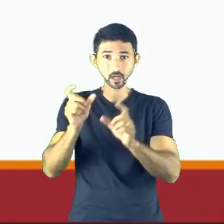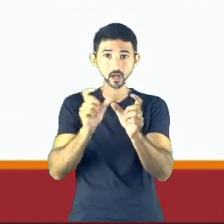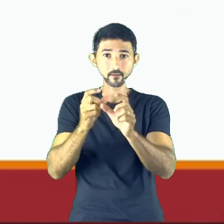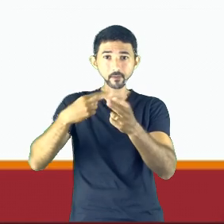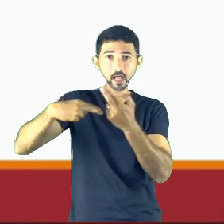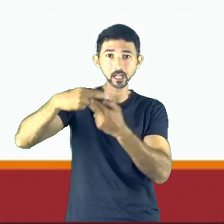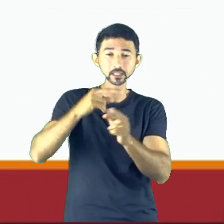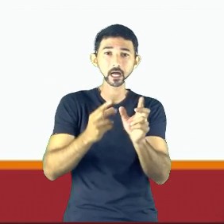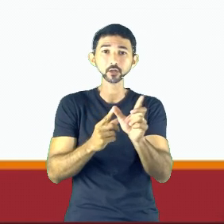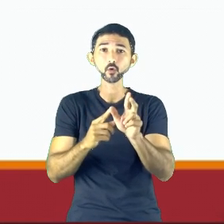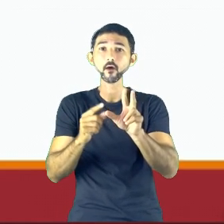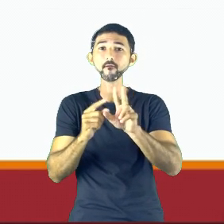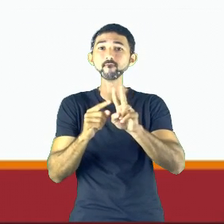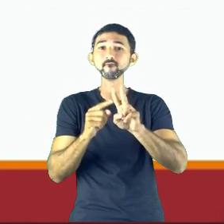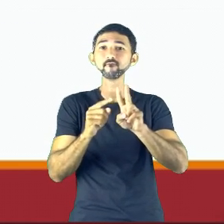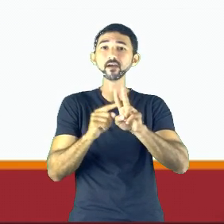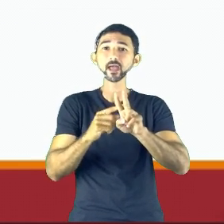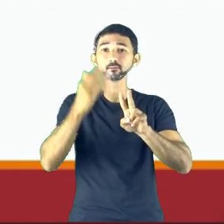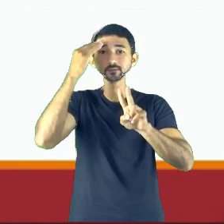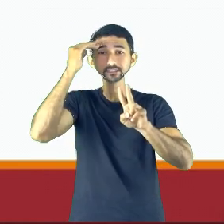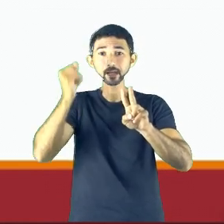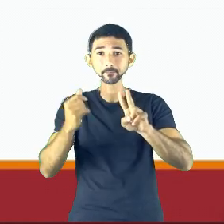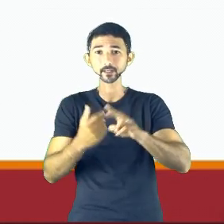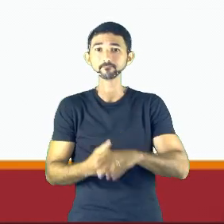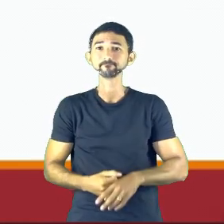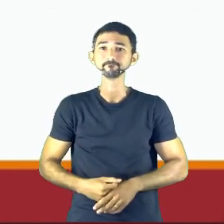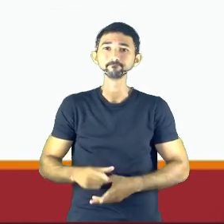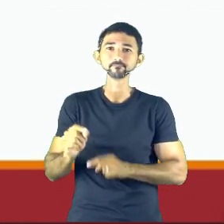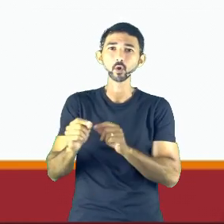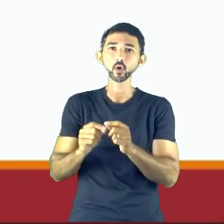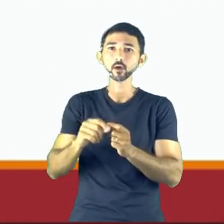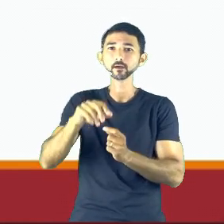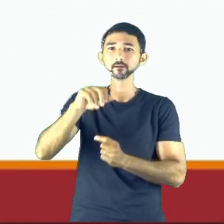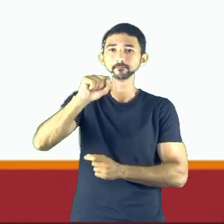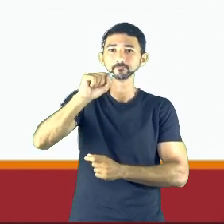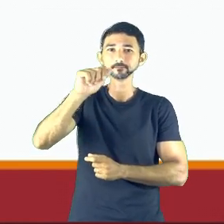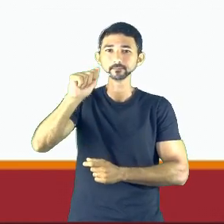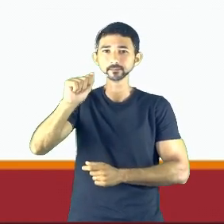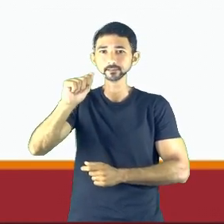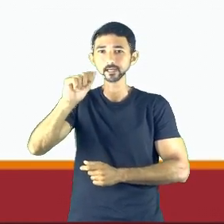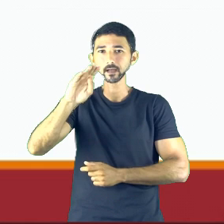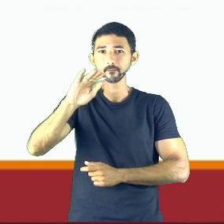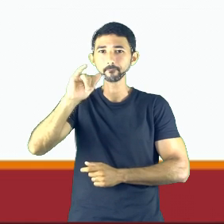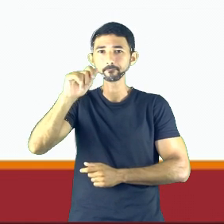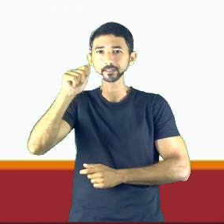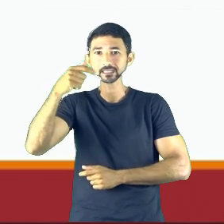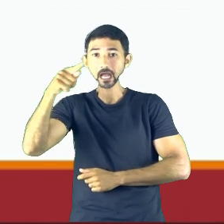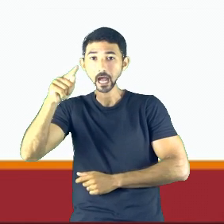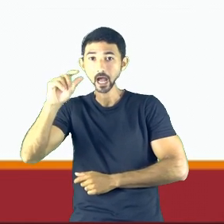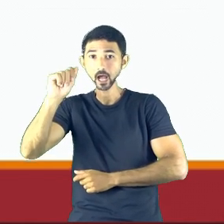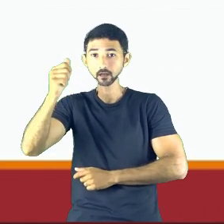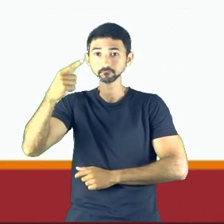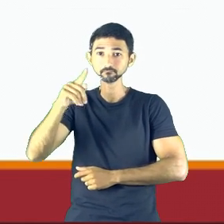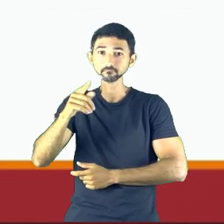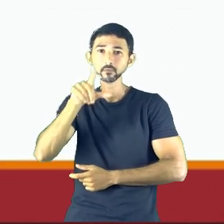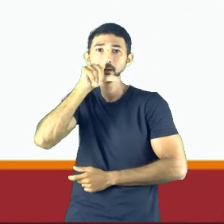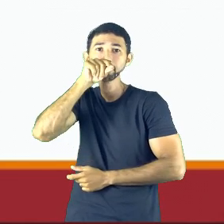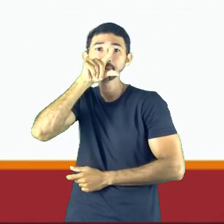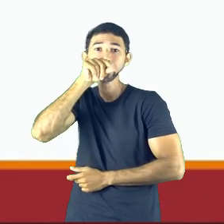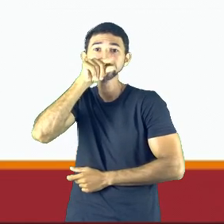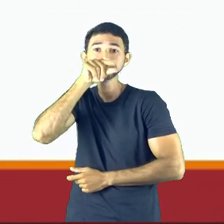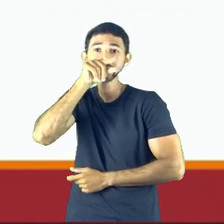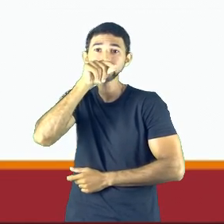verbo saber. Sabia com acento significa uma ave. Você sabe qual é a